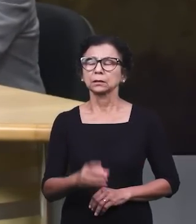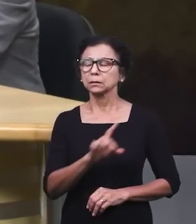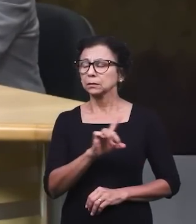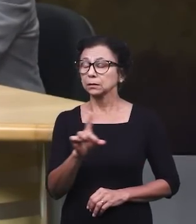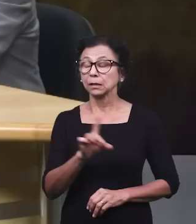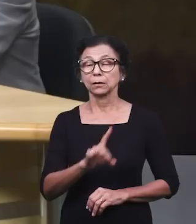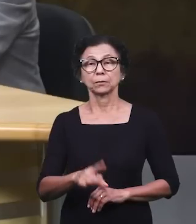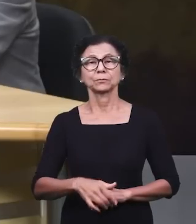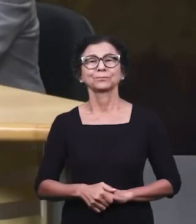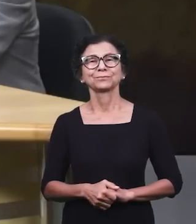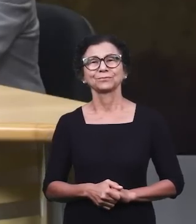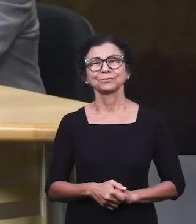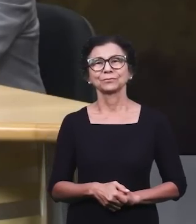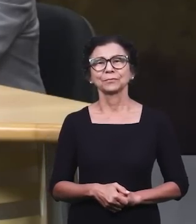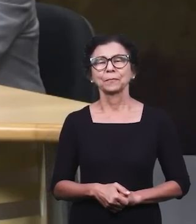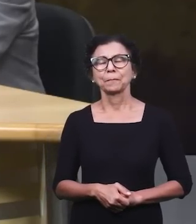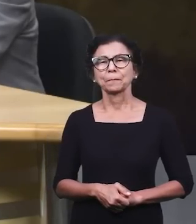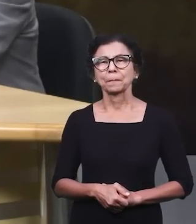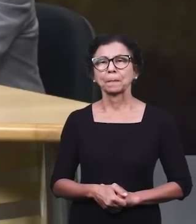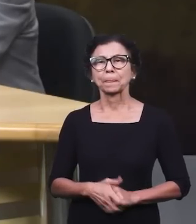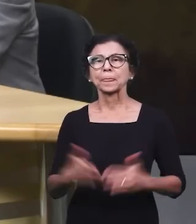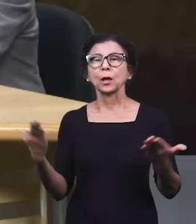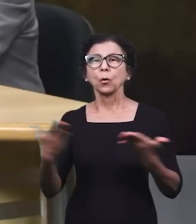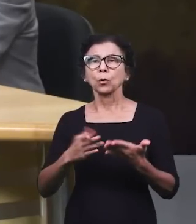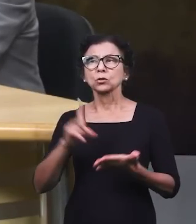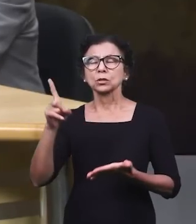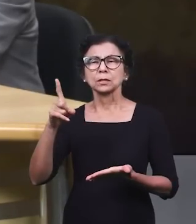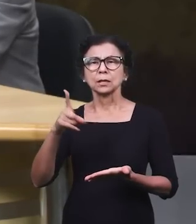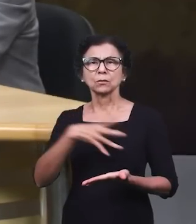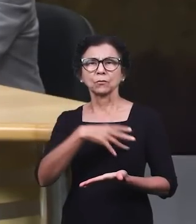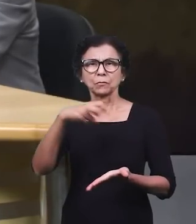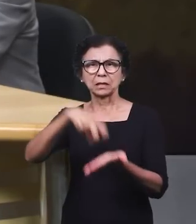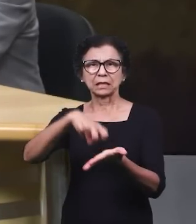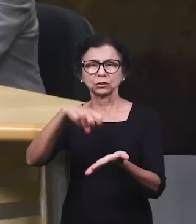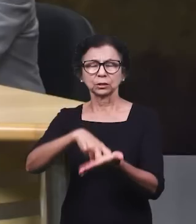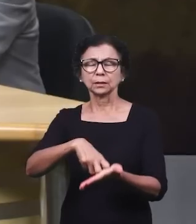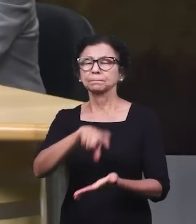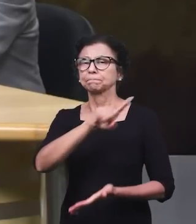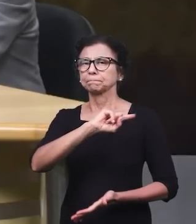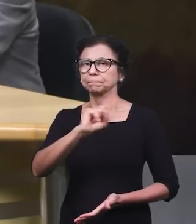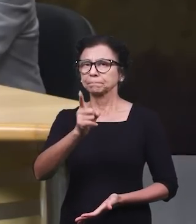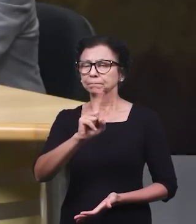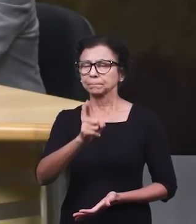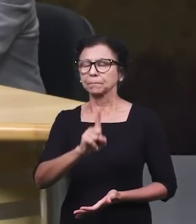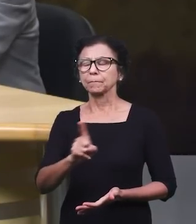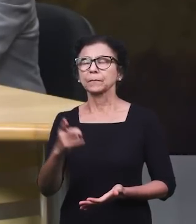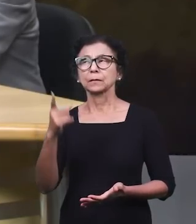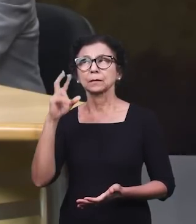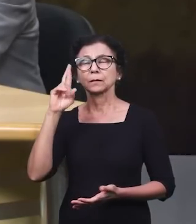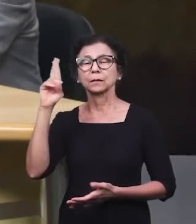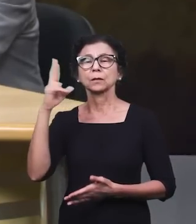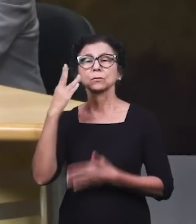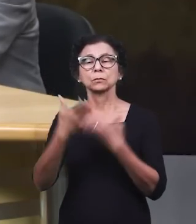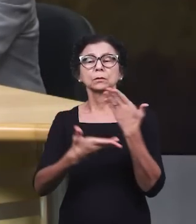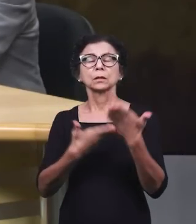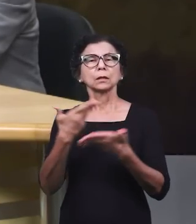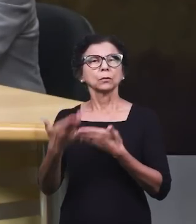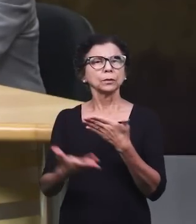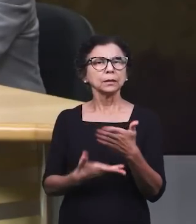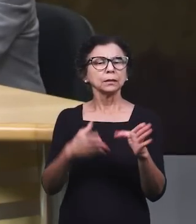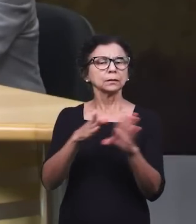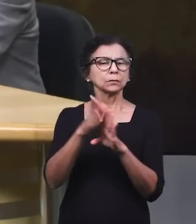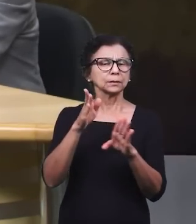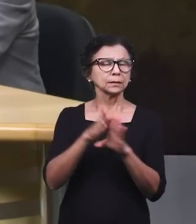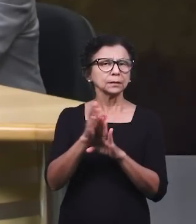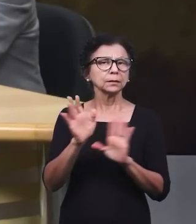Senhor, eles não estão sendo sacrificados, eles estão sendo poupados. Então era uma resposta linda, maravilhosa, que ele é um Deus diferente dos